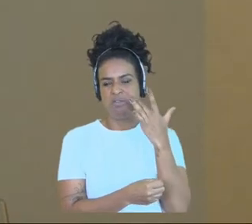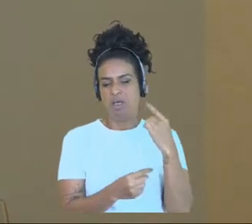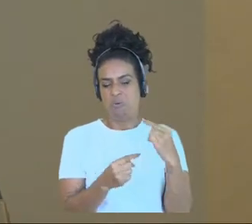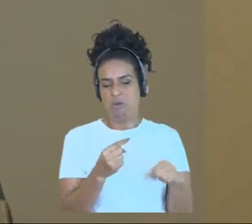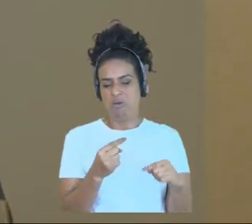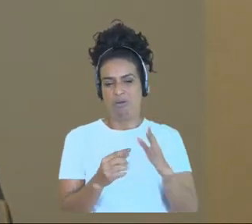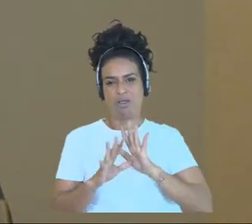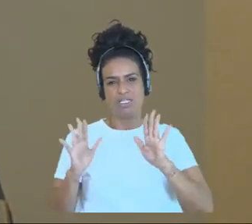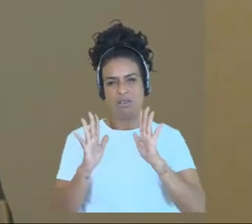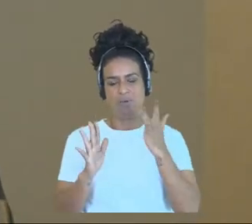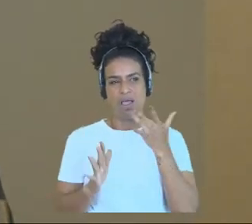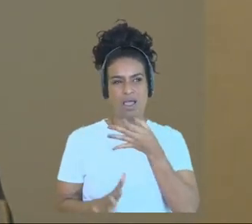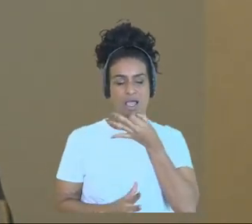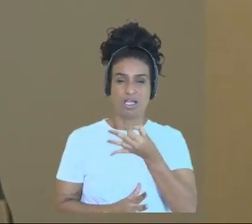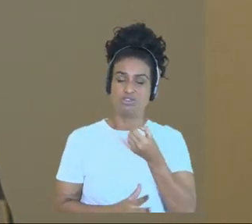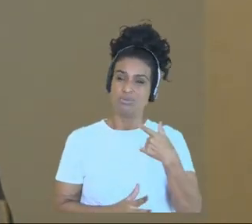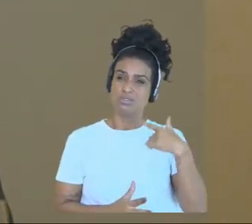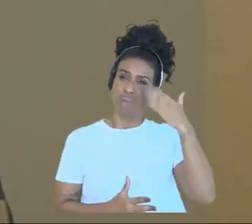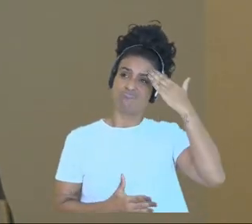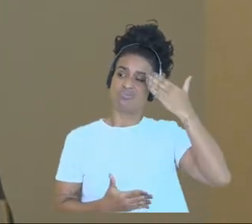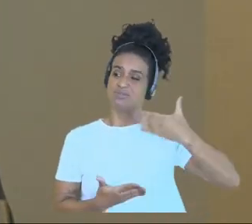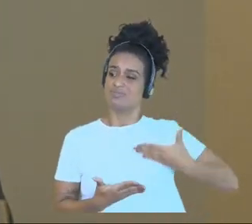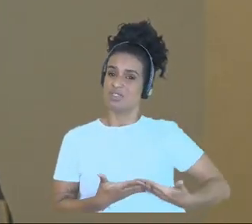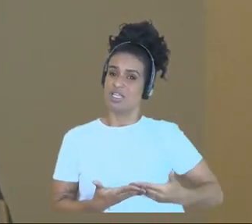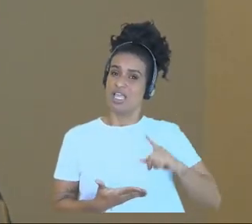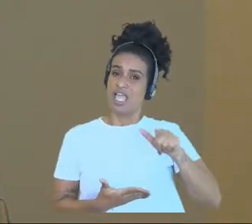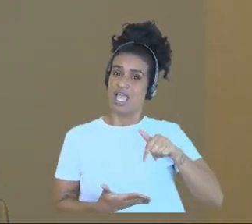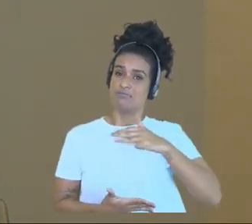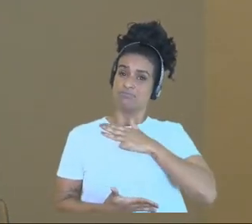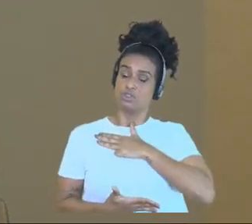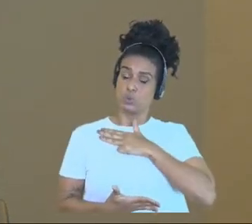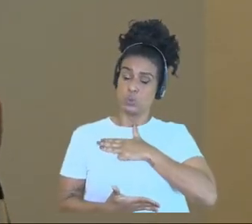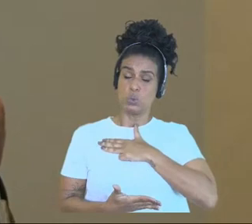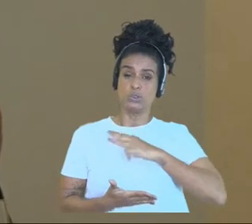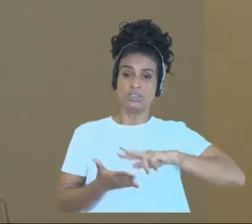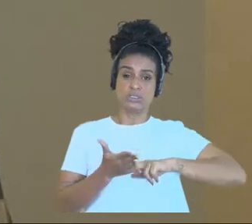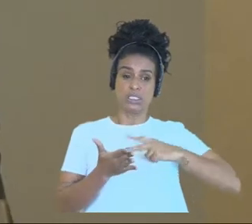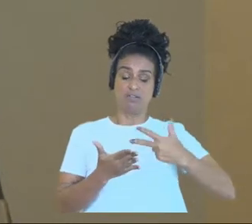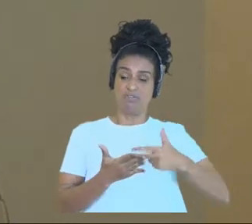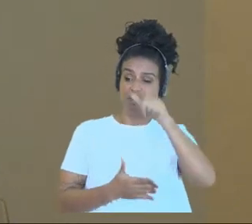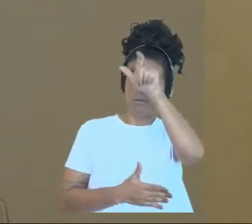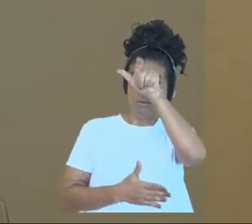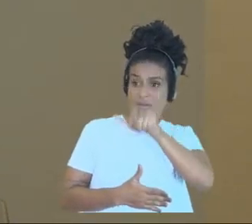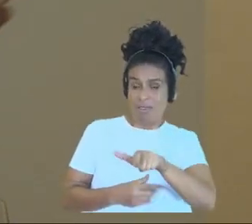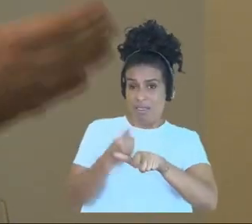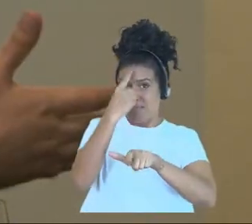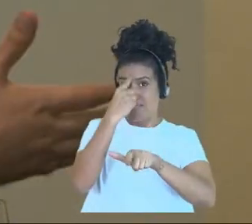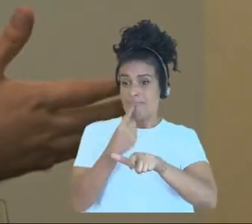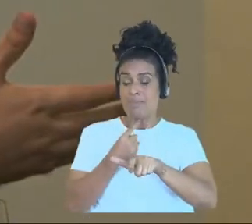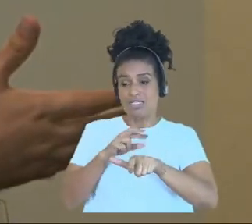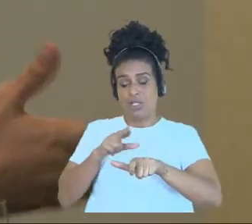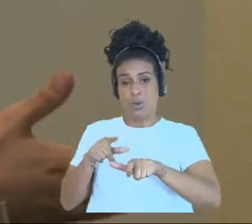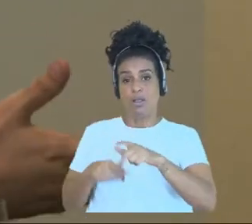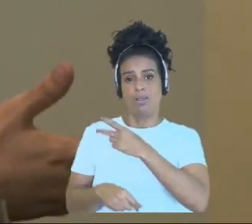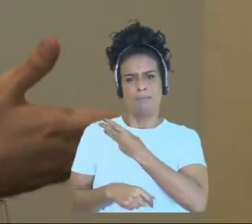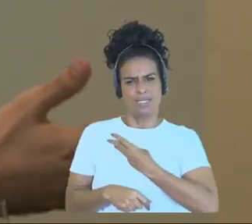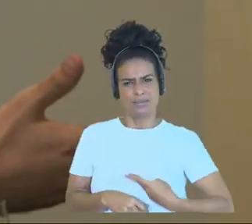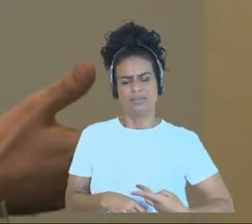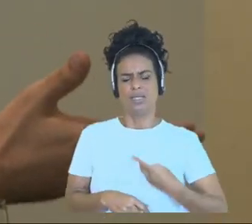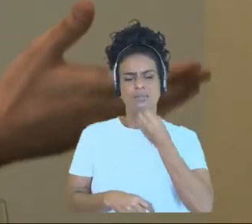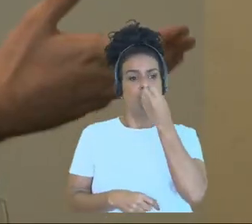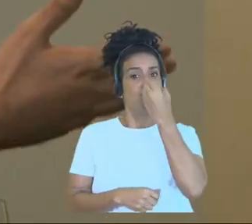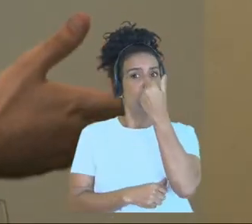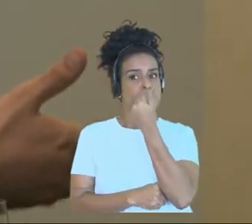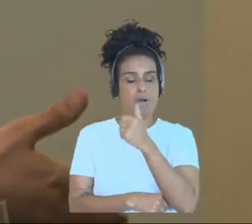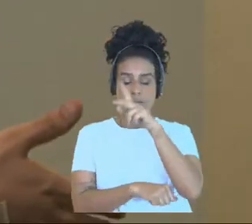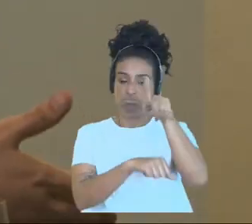convicção que eu tenho é de que o presidente Lula significa muito mais do que a figura, a própria figura, ainda que ele tenha sido um presidente muito bem-sucedido em termos de